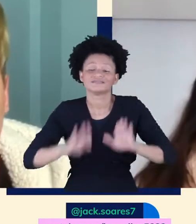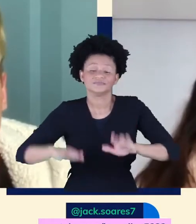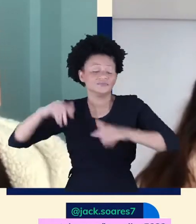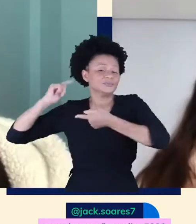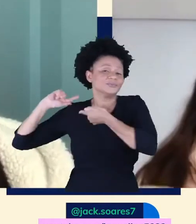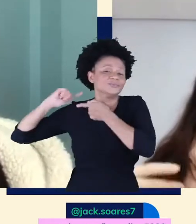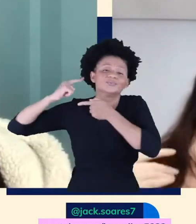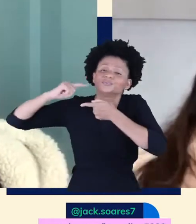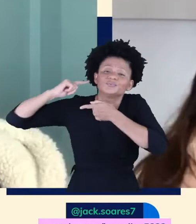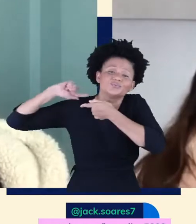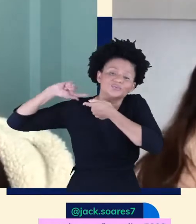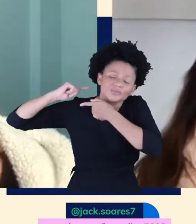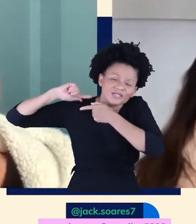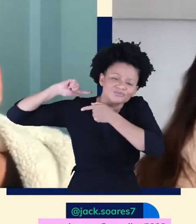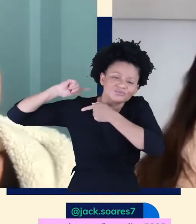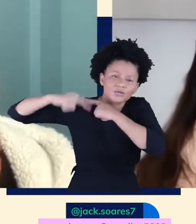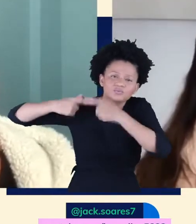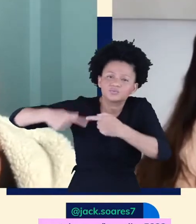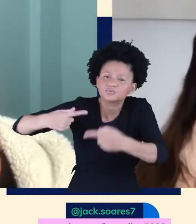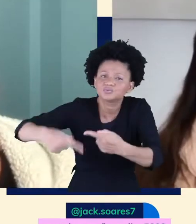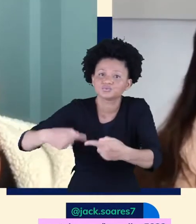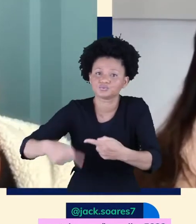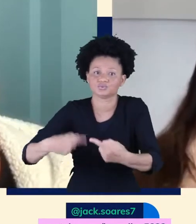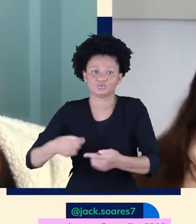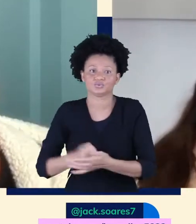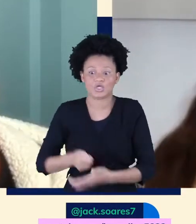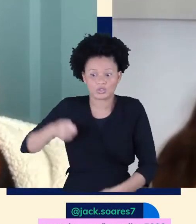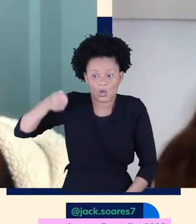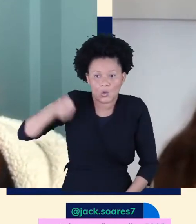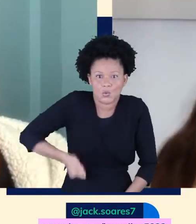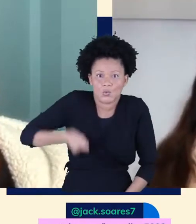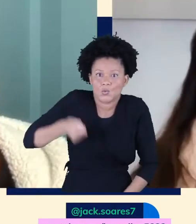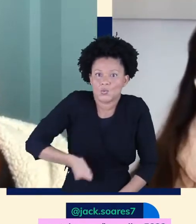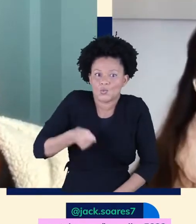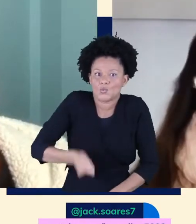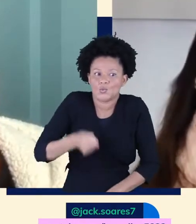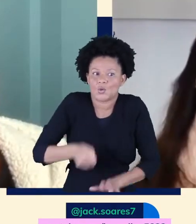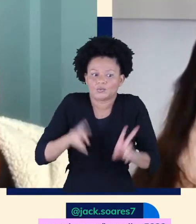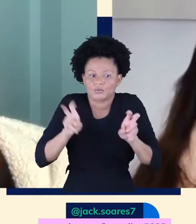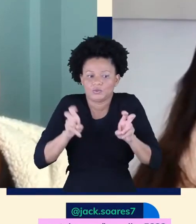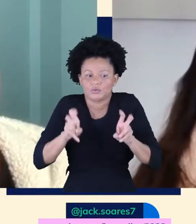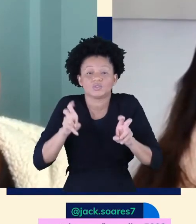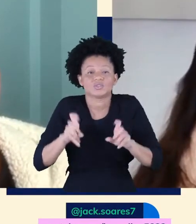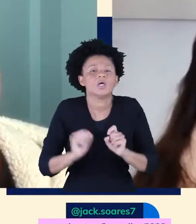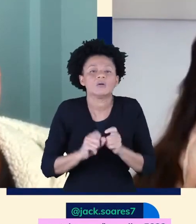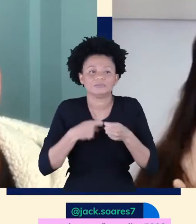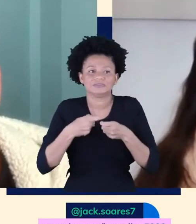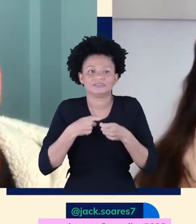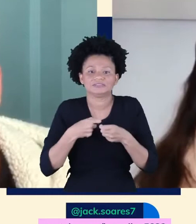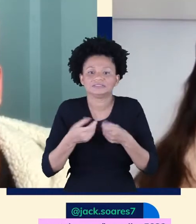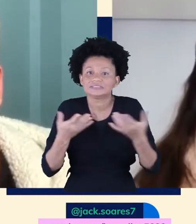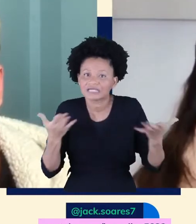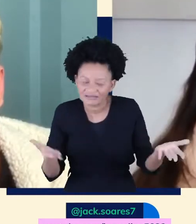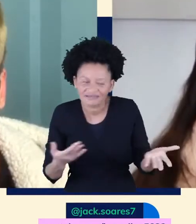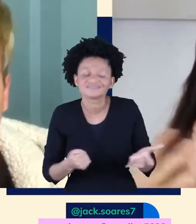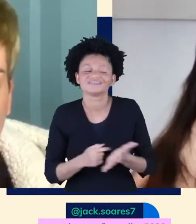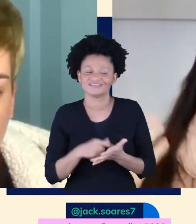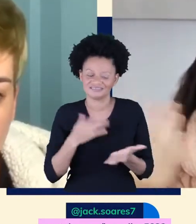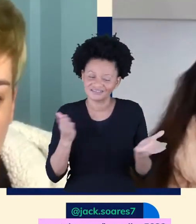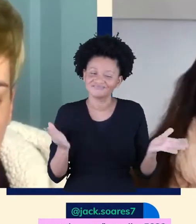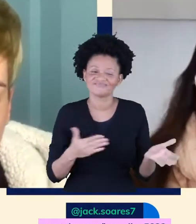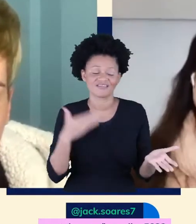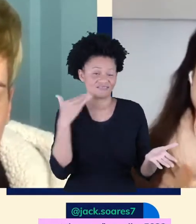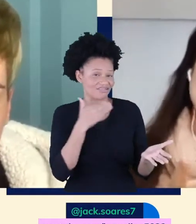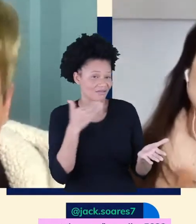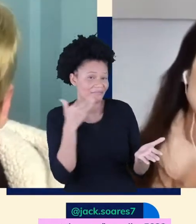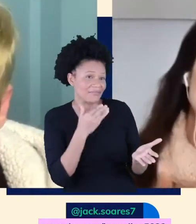uma geração, né, que foi pautada na ditadura do silêncio, com essas temáticas de sexualidade, a gente fala pouco. E muitas vezes nós